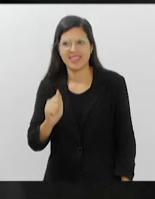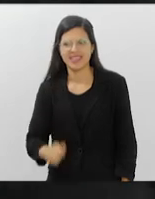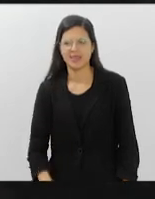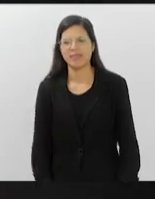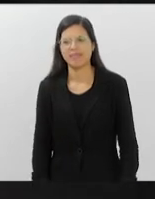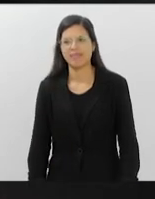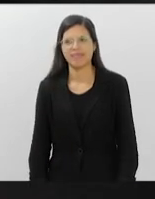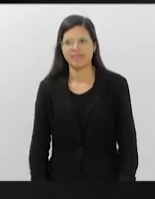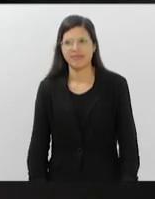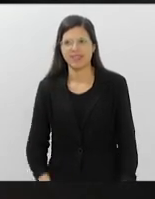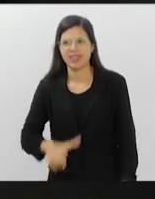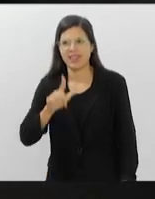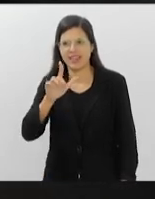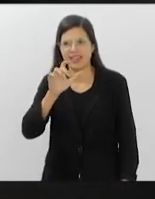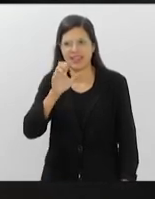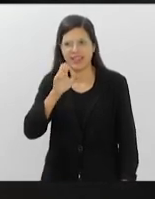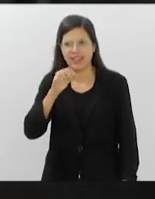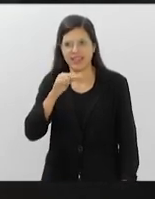O Lênin.